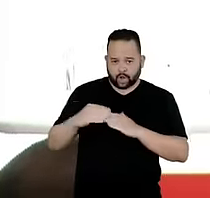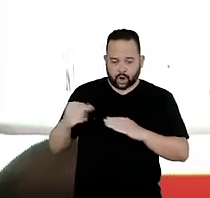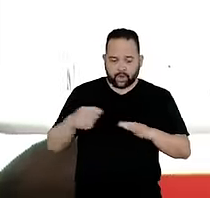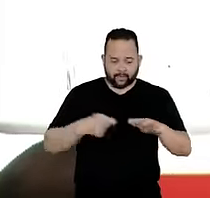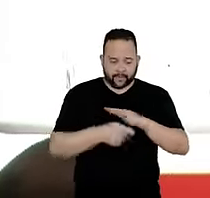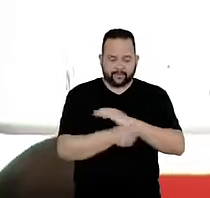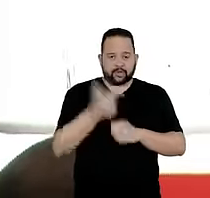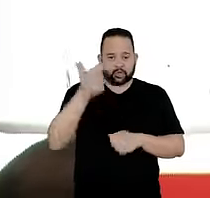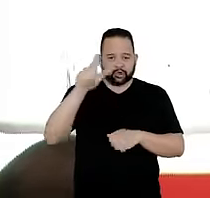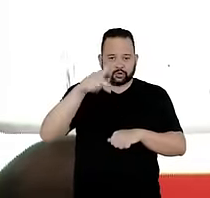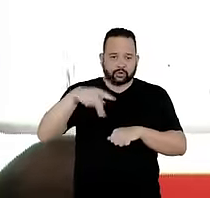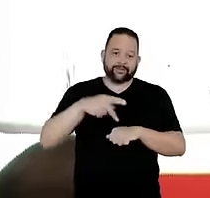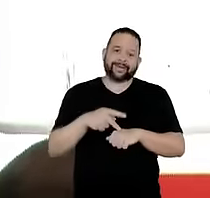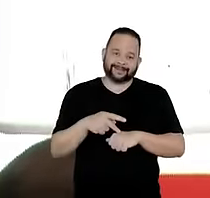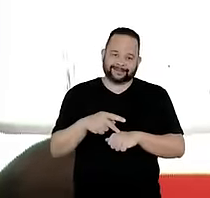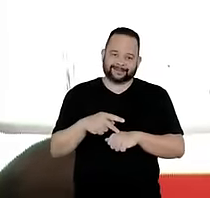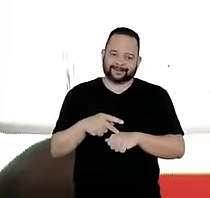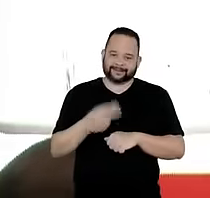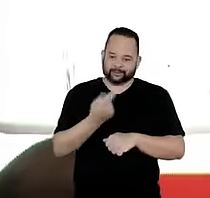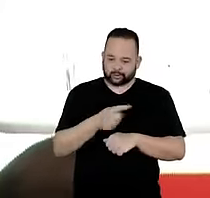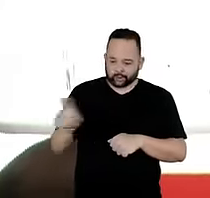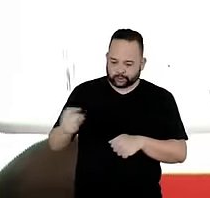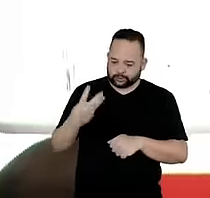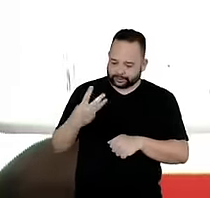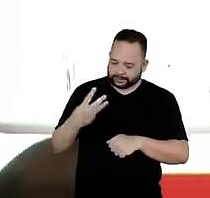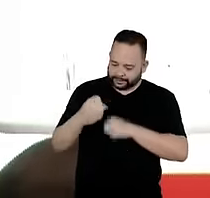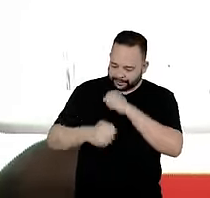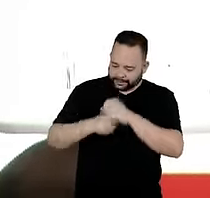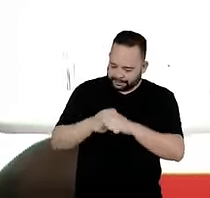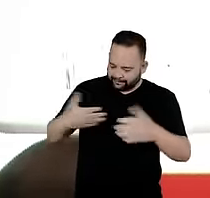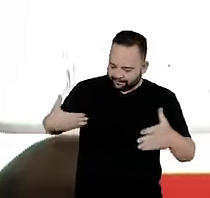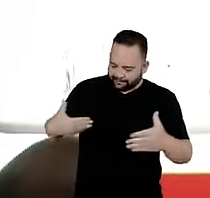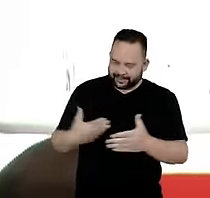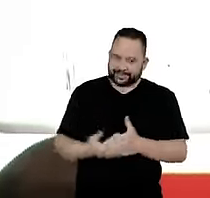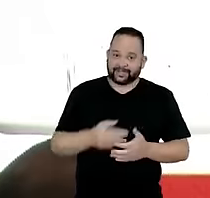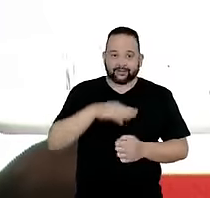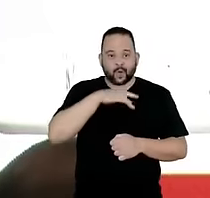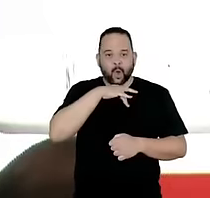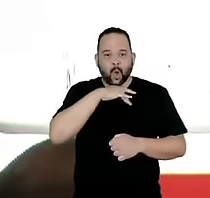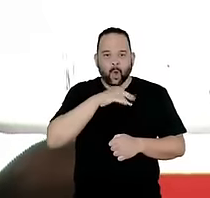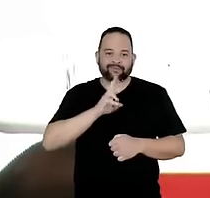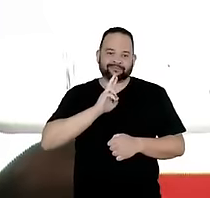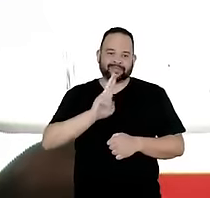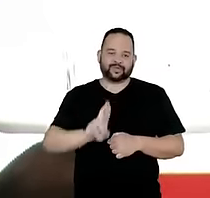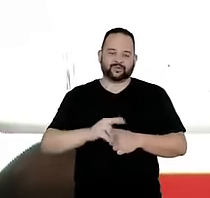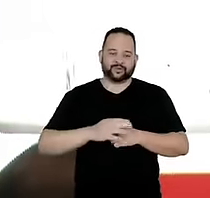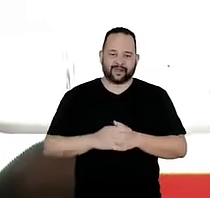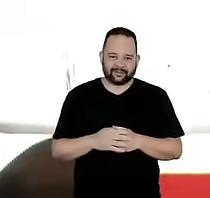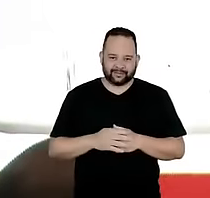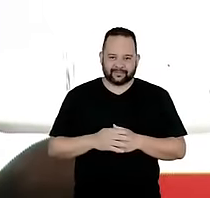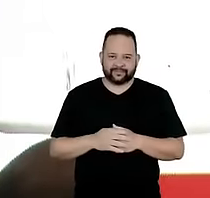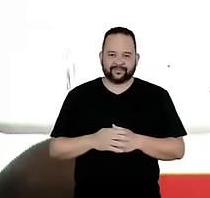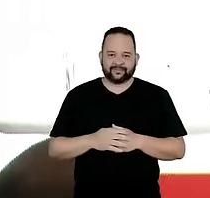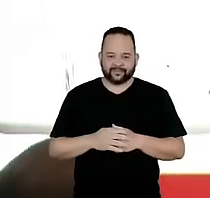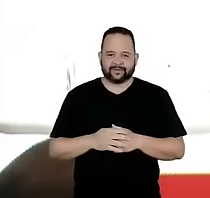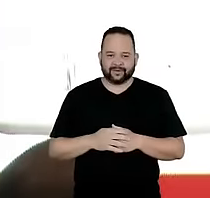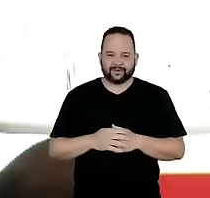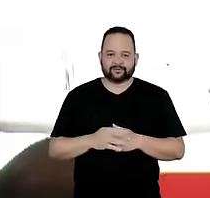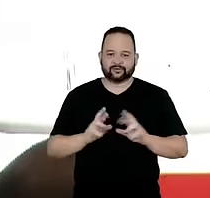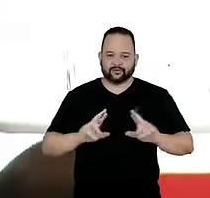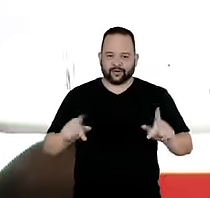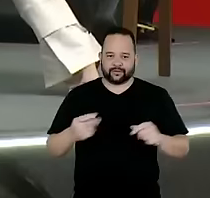ruim nos últimos 3 anos rendeu eh o diferencial aí foi de quase 40% então o Real